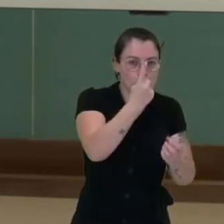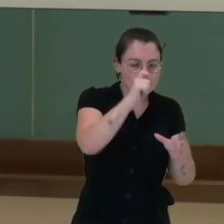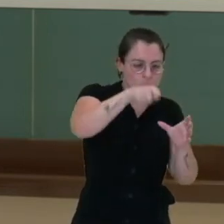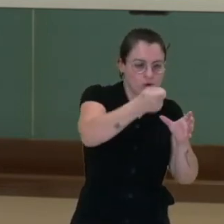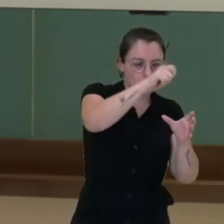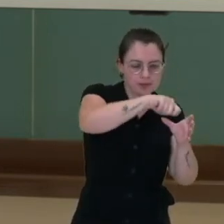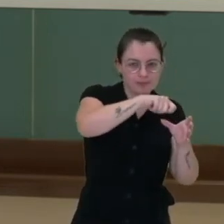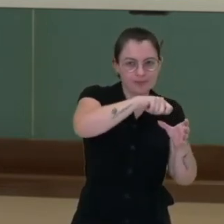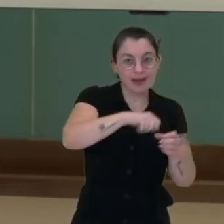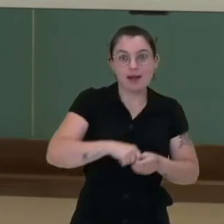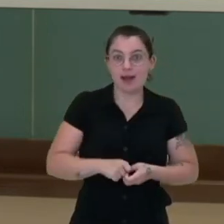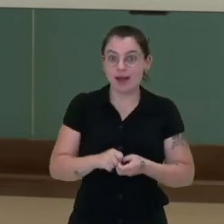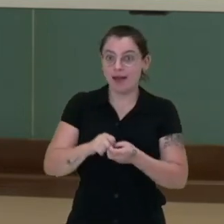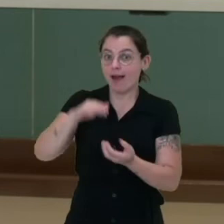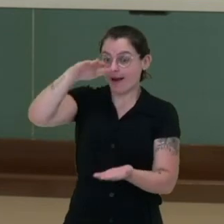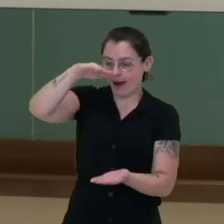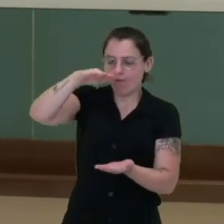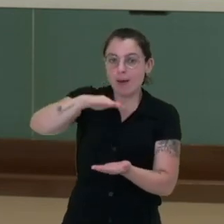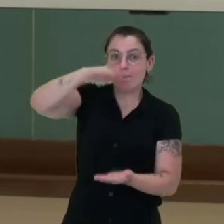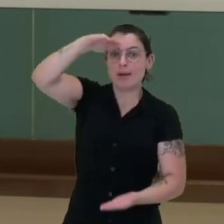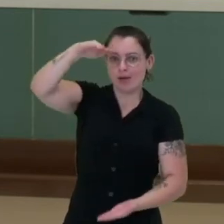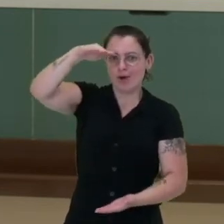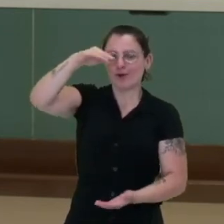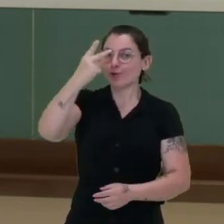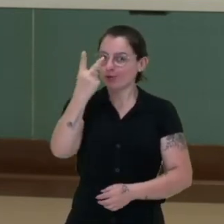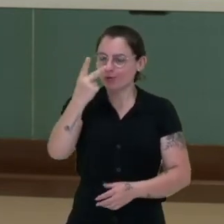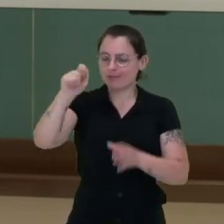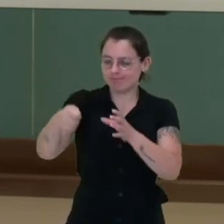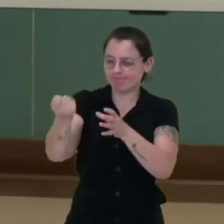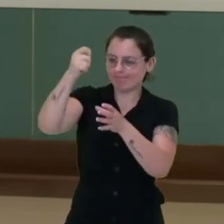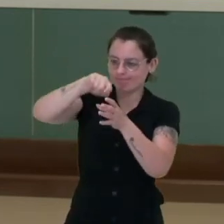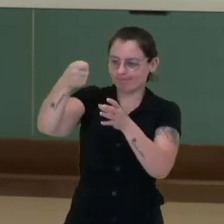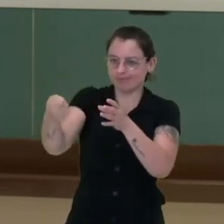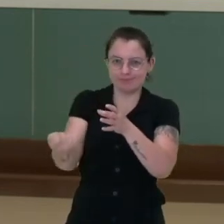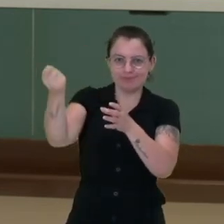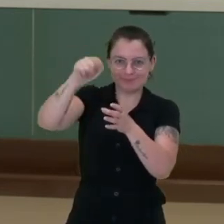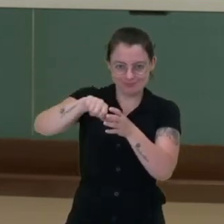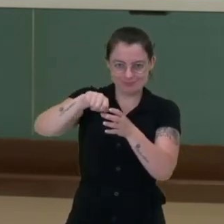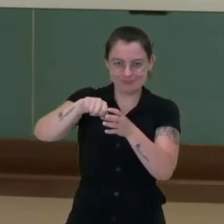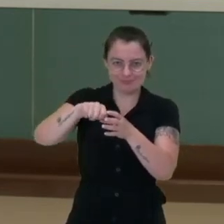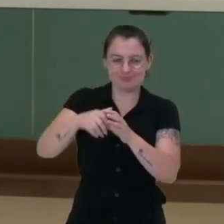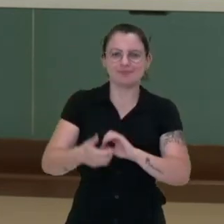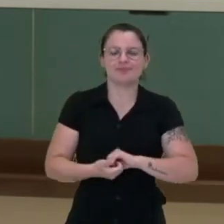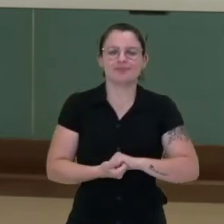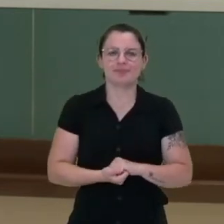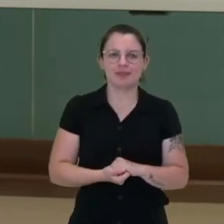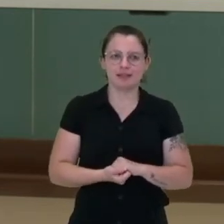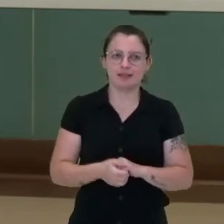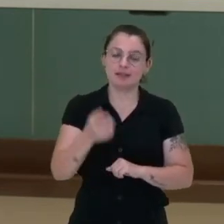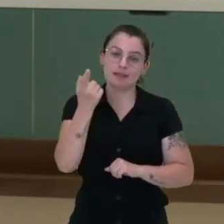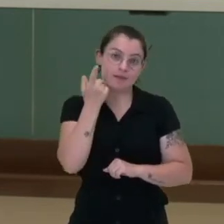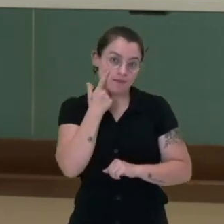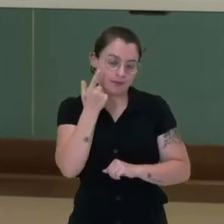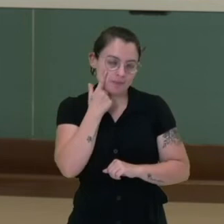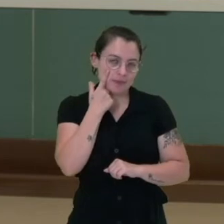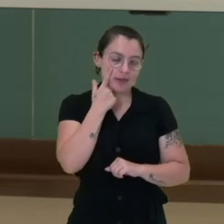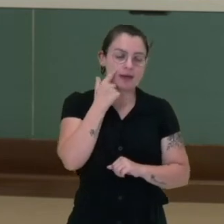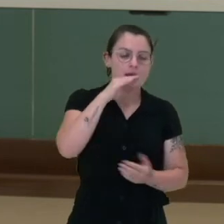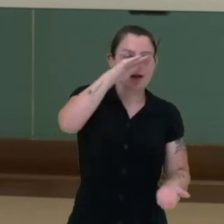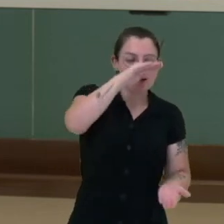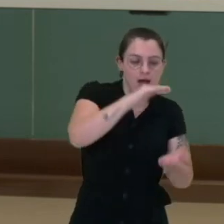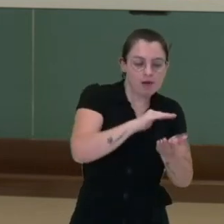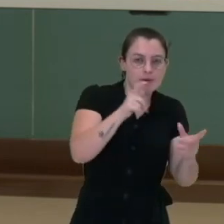maior, 2 colheres de bicarbonato de sódio. Então, você reparou? Na garrafa menor, menos quantidade